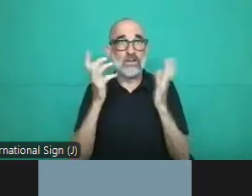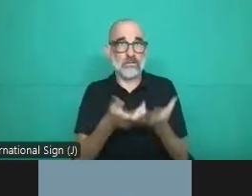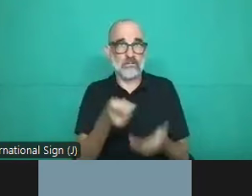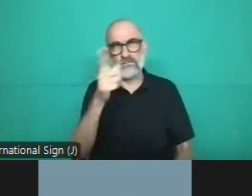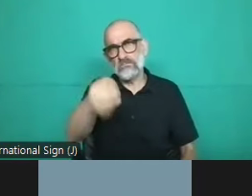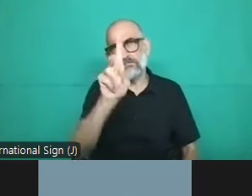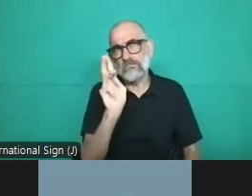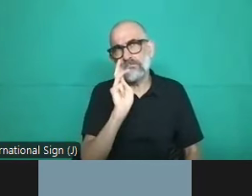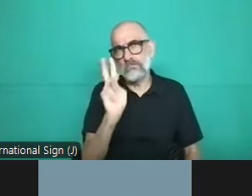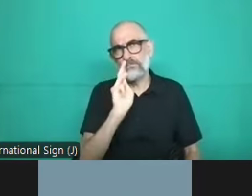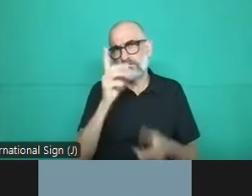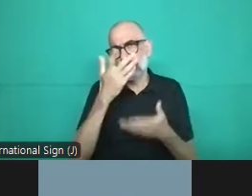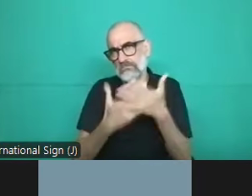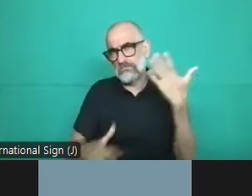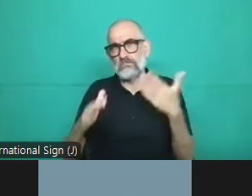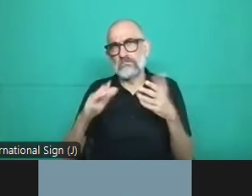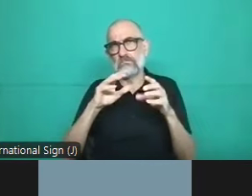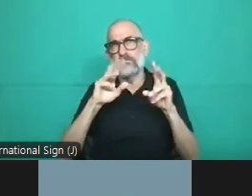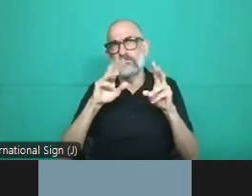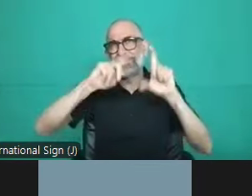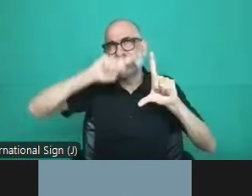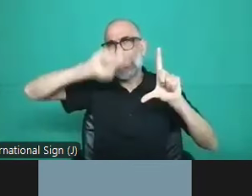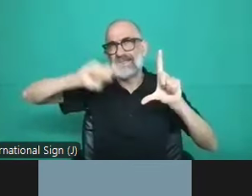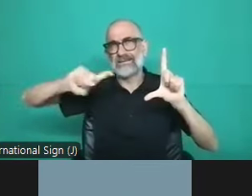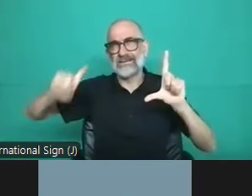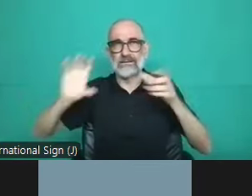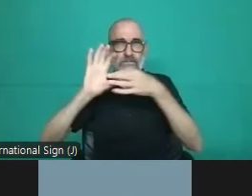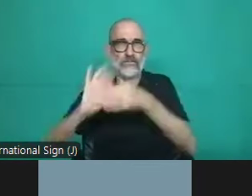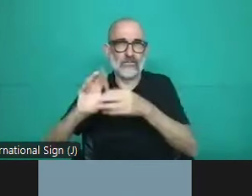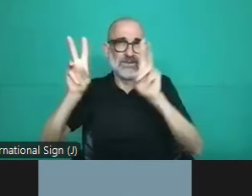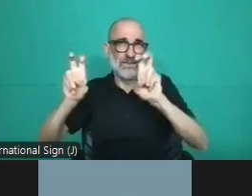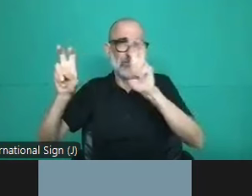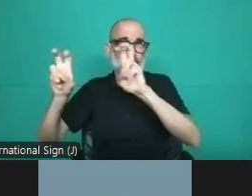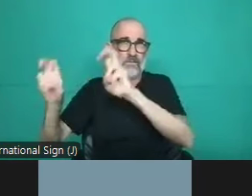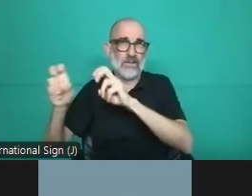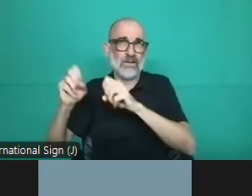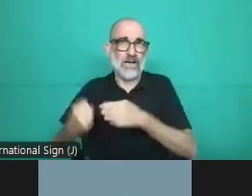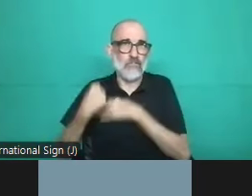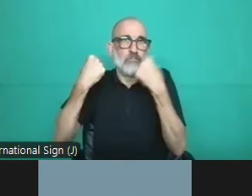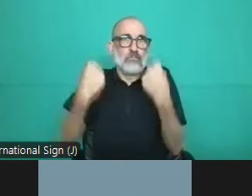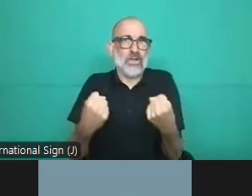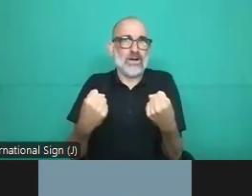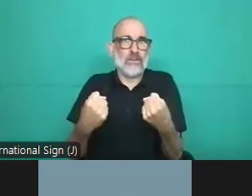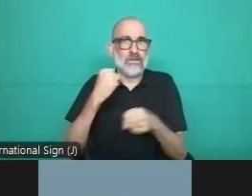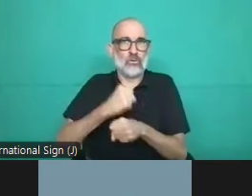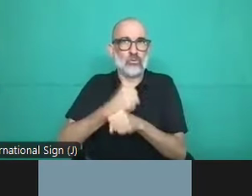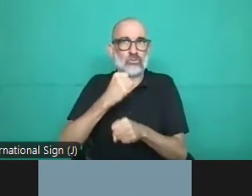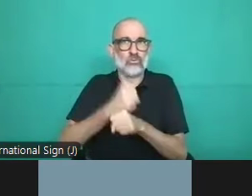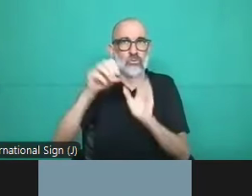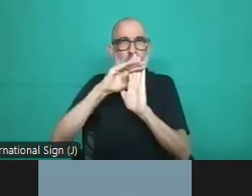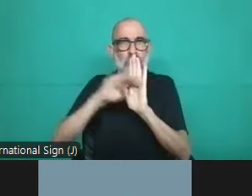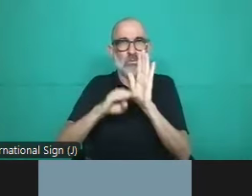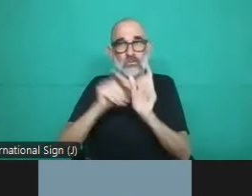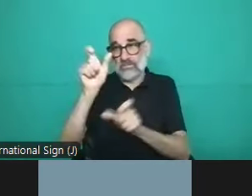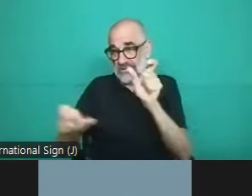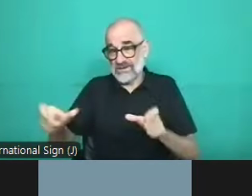más débil el atractivo esse que tema tienen los de jóvenes que cada vez é profesiones de la pior salud. as Y esto condições estamos viendo en de